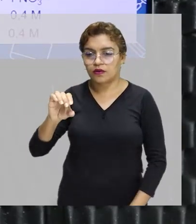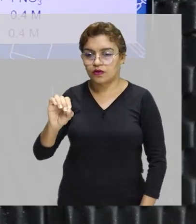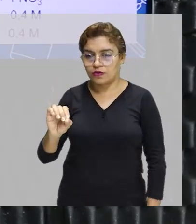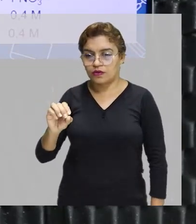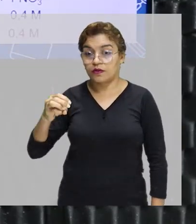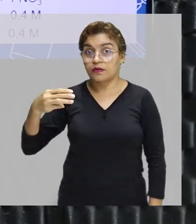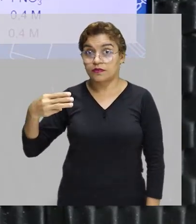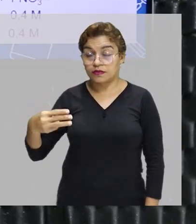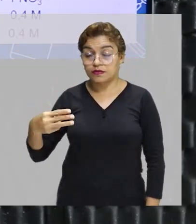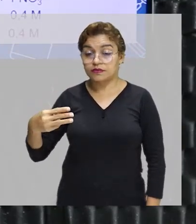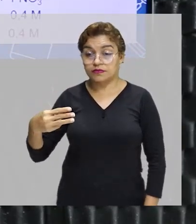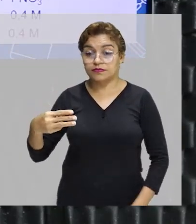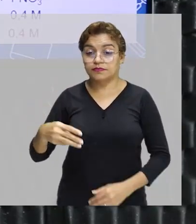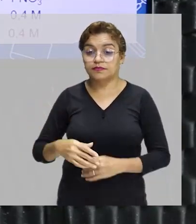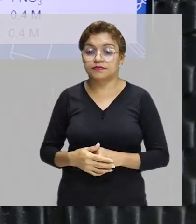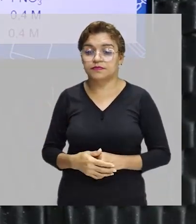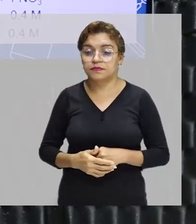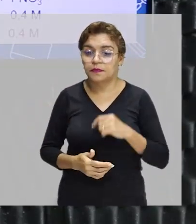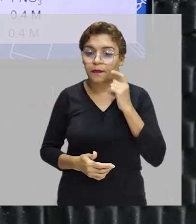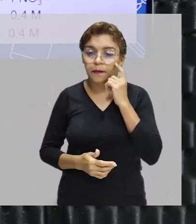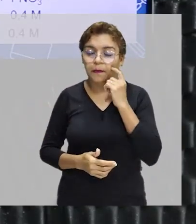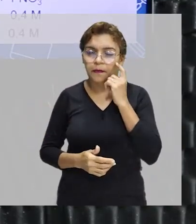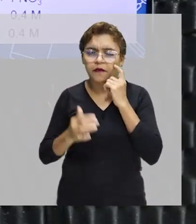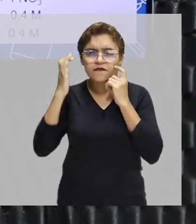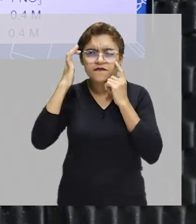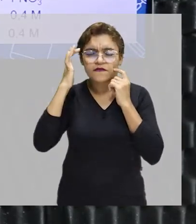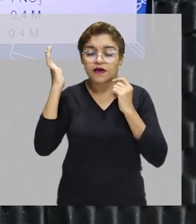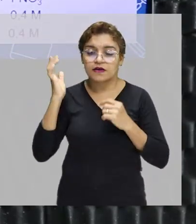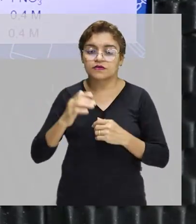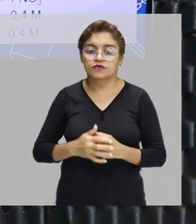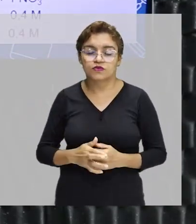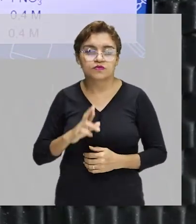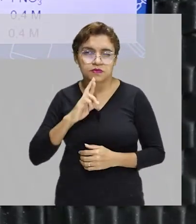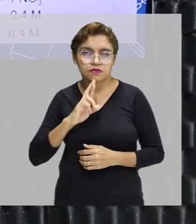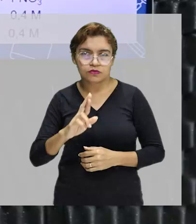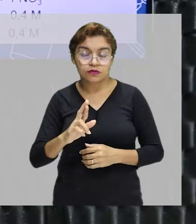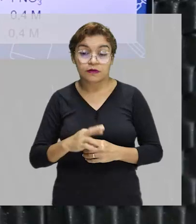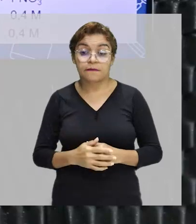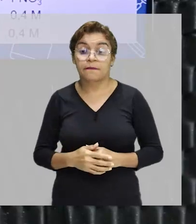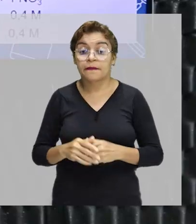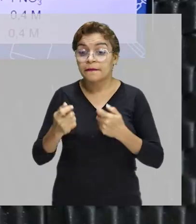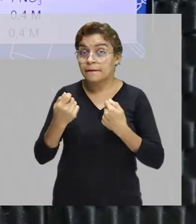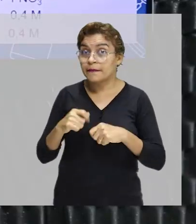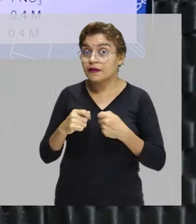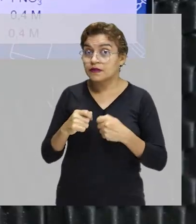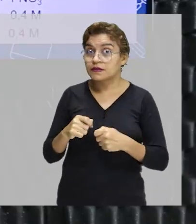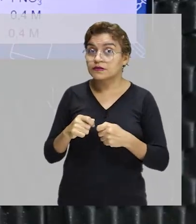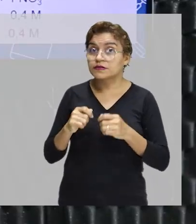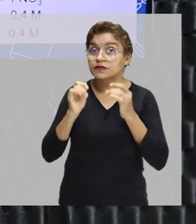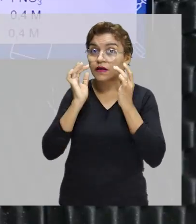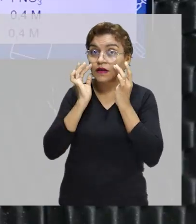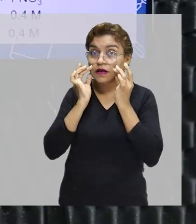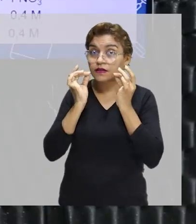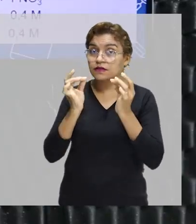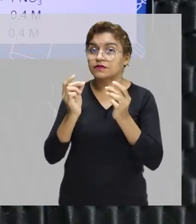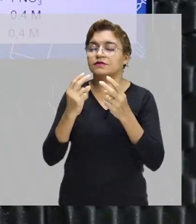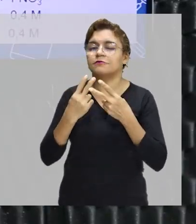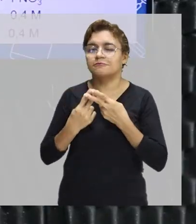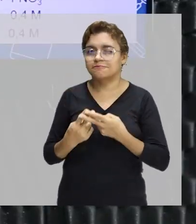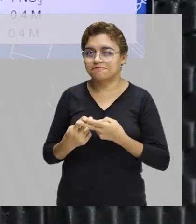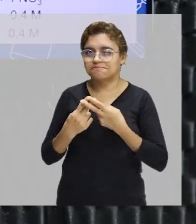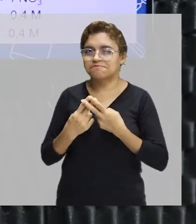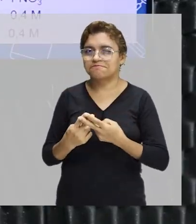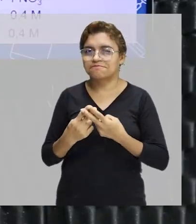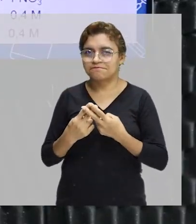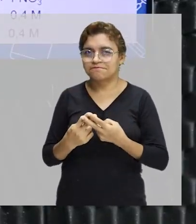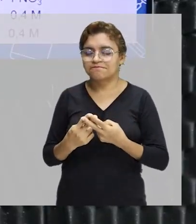de potássio. Tudo bem? É fácil de resolvermos, só precisa que a gente tenha um pouquinho de paciência.